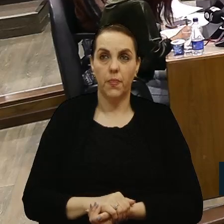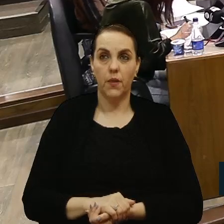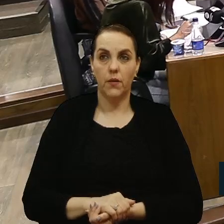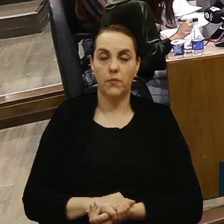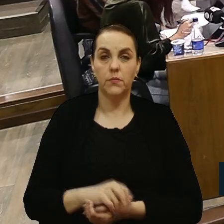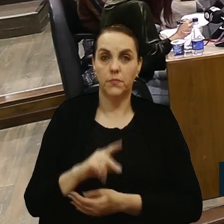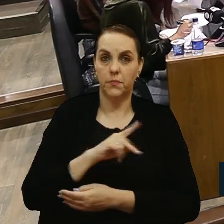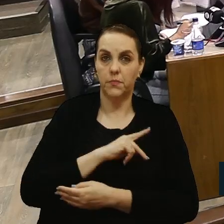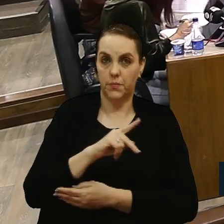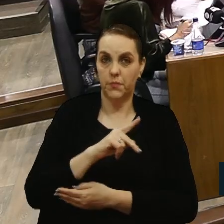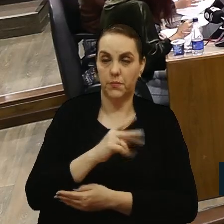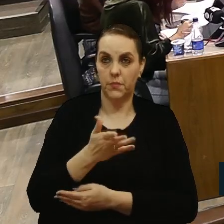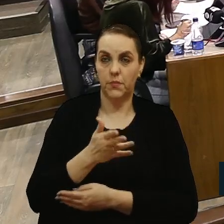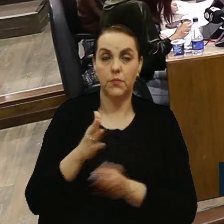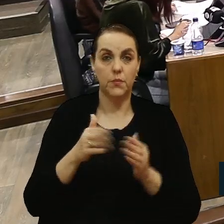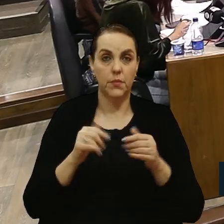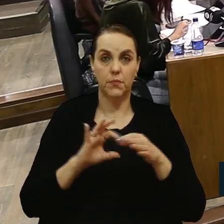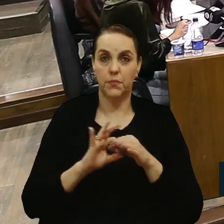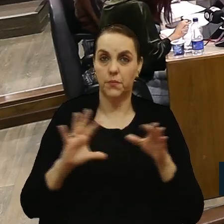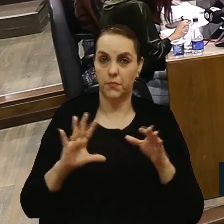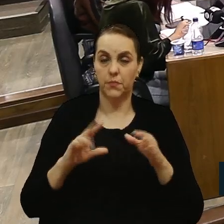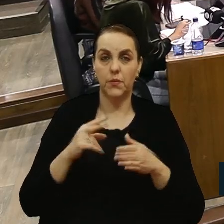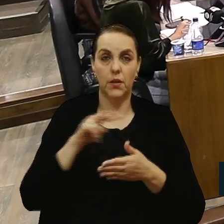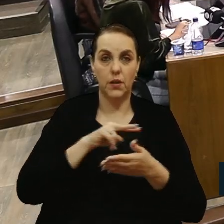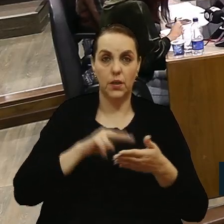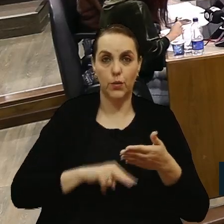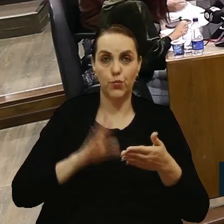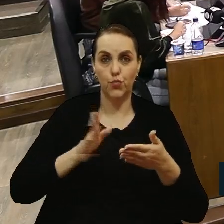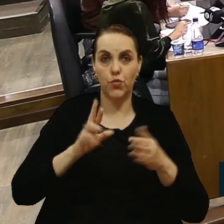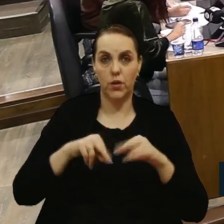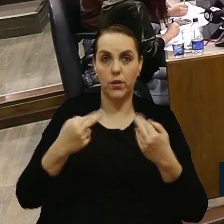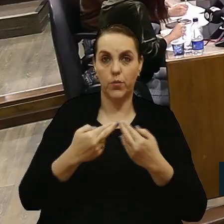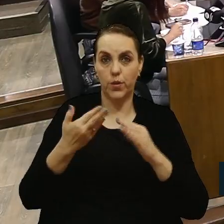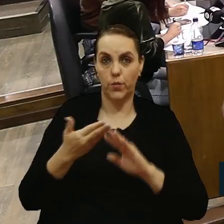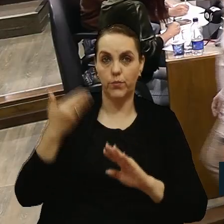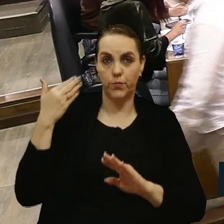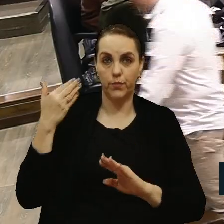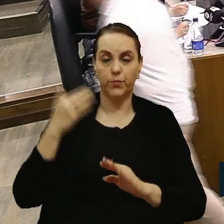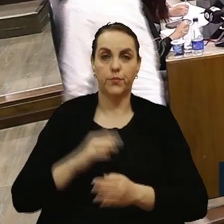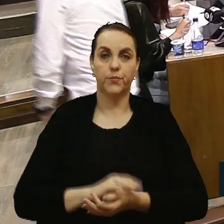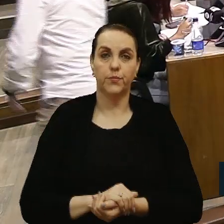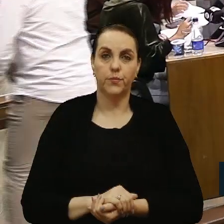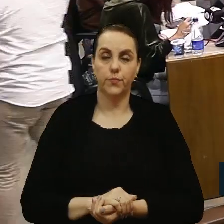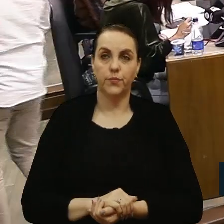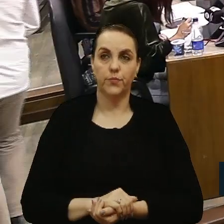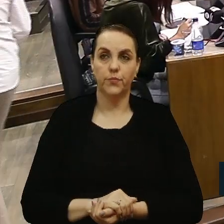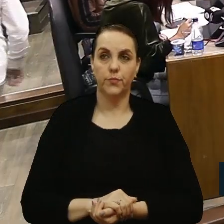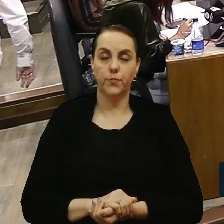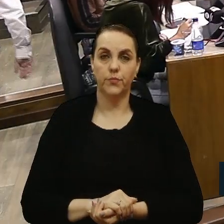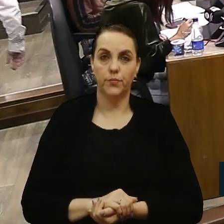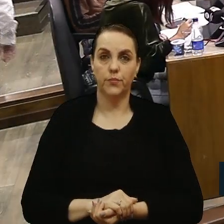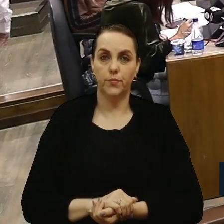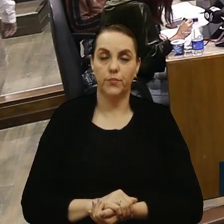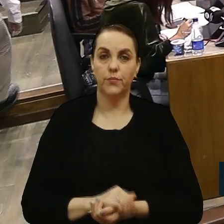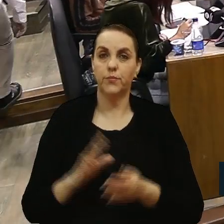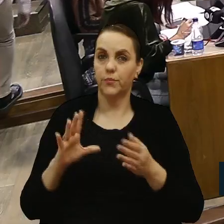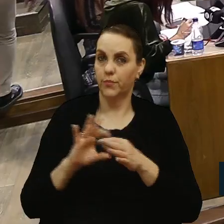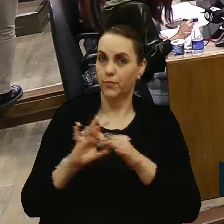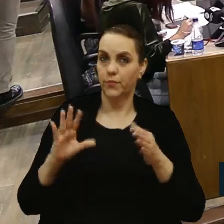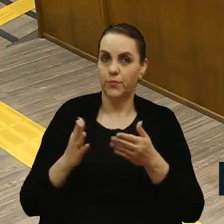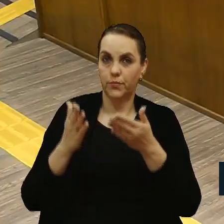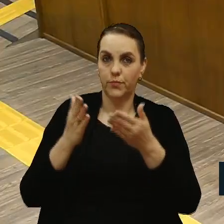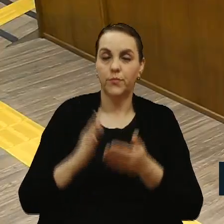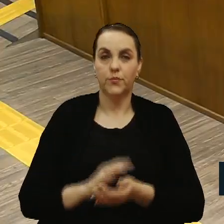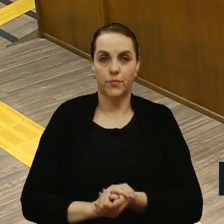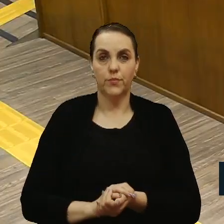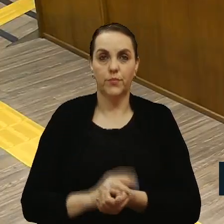Presidente, eu solicito a dispensa por ter sido lido em uma sessão anterior. Vossa Senhoria está